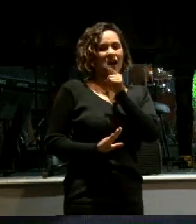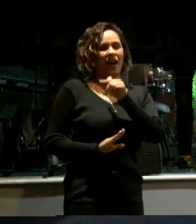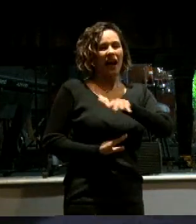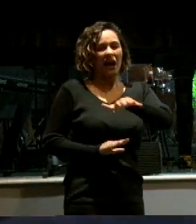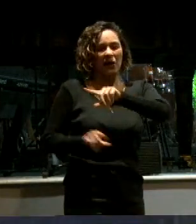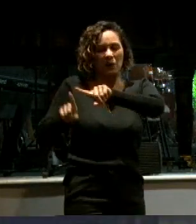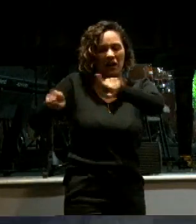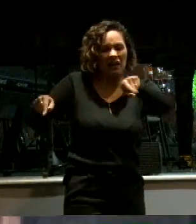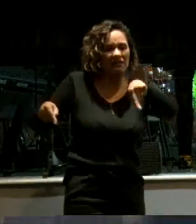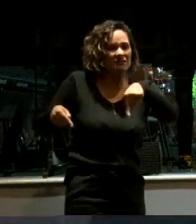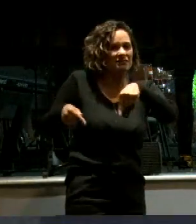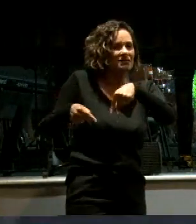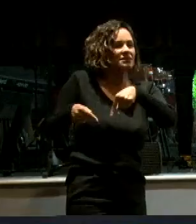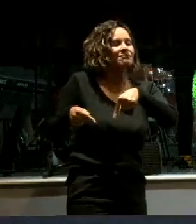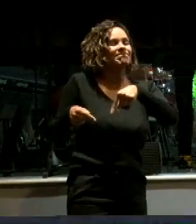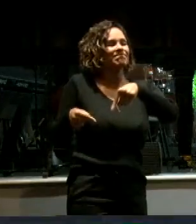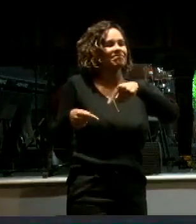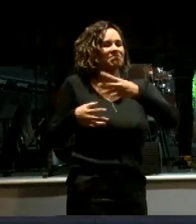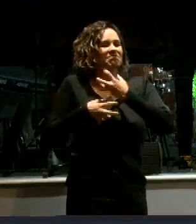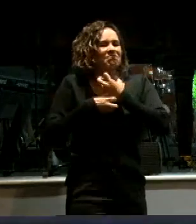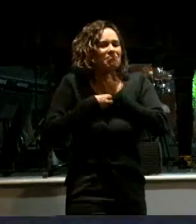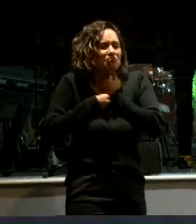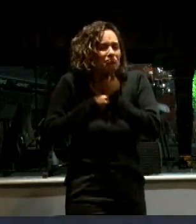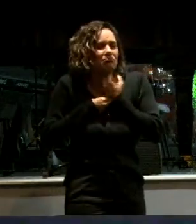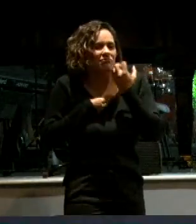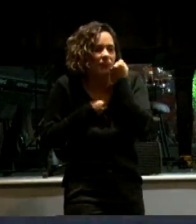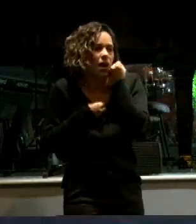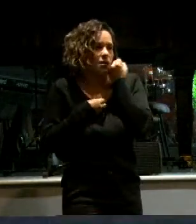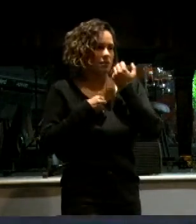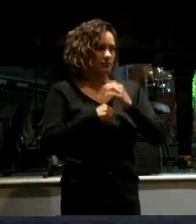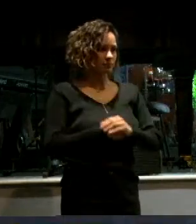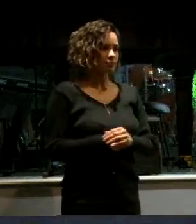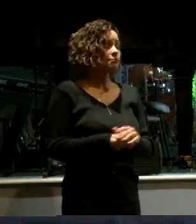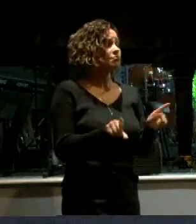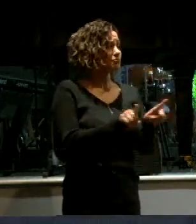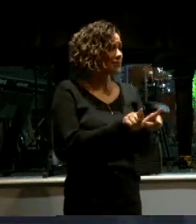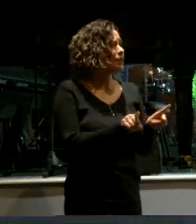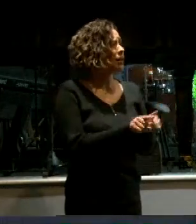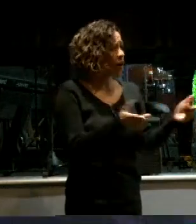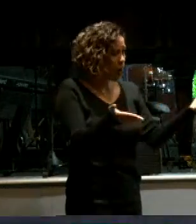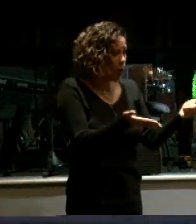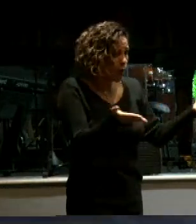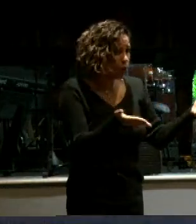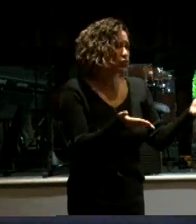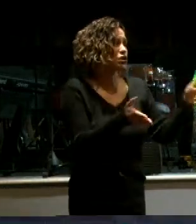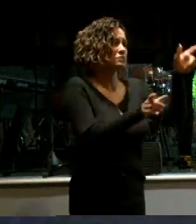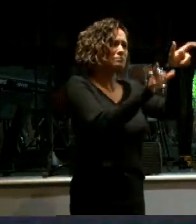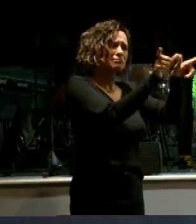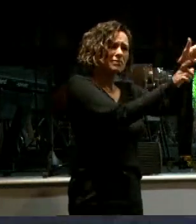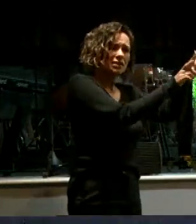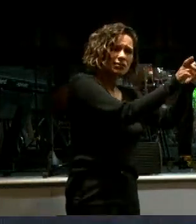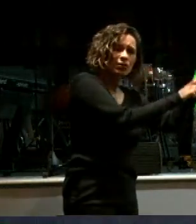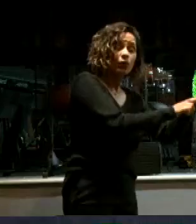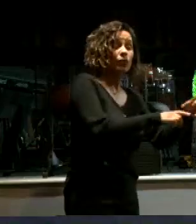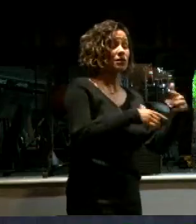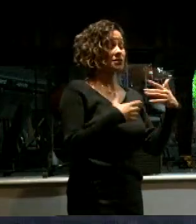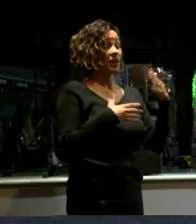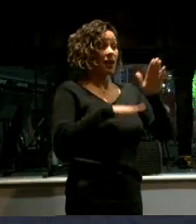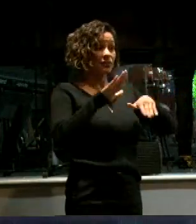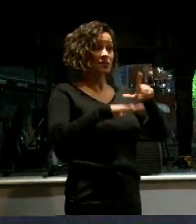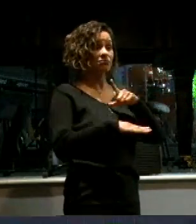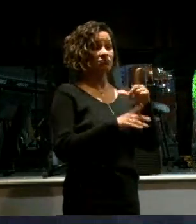amargas. Assim como tem muita gente que, se não fosse uma